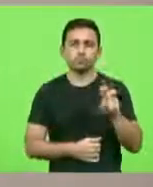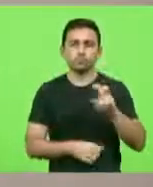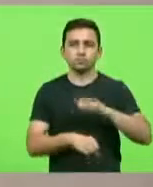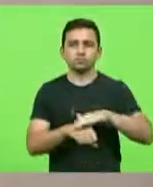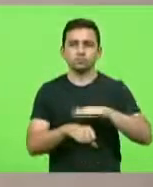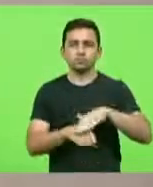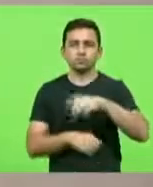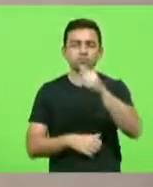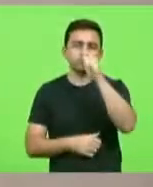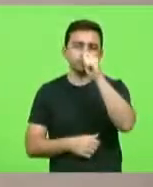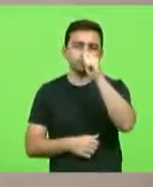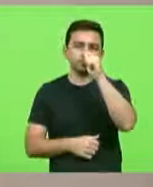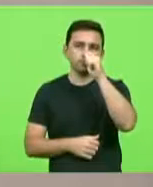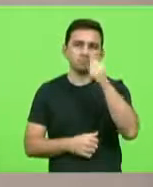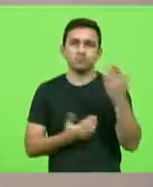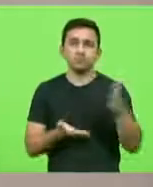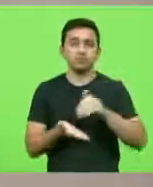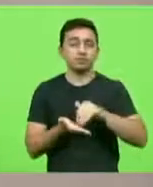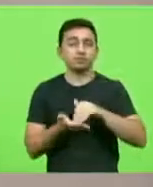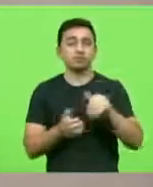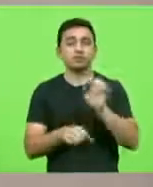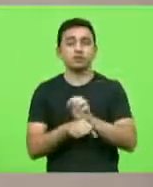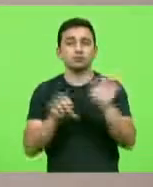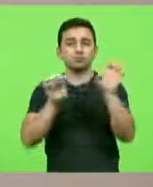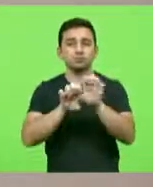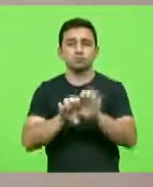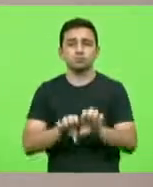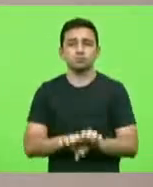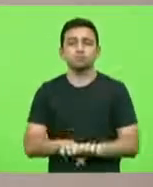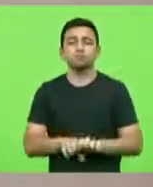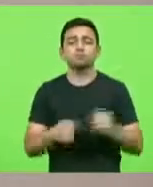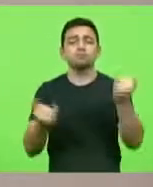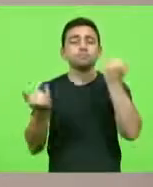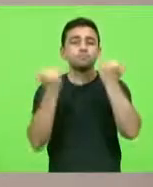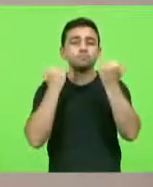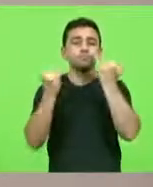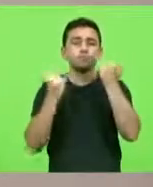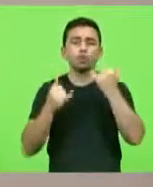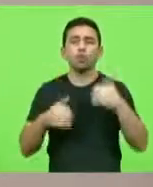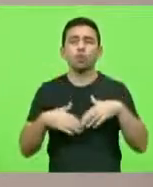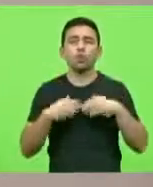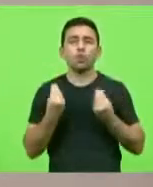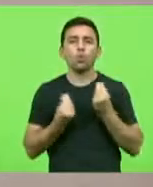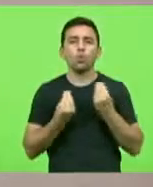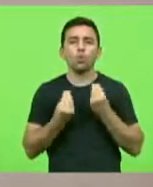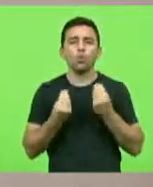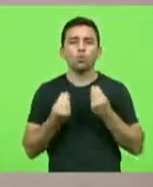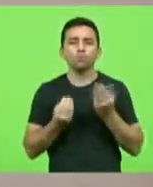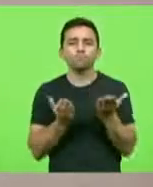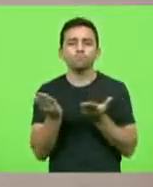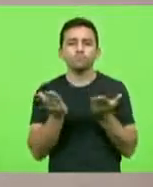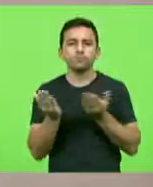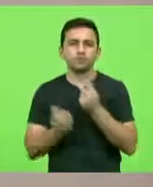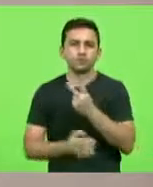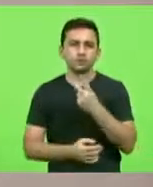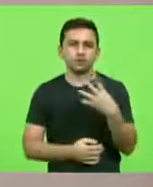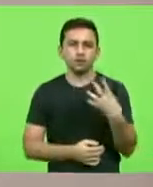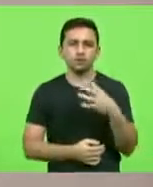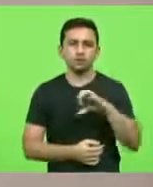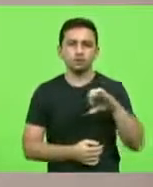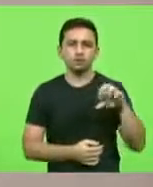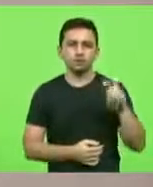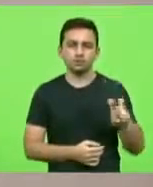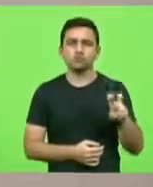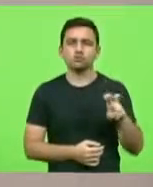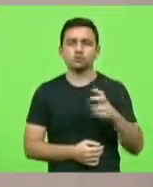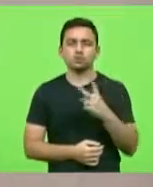Amin, solicitando ao secretário de Estado da Infraestrutura informações acerca do andamento do processo licitatório 24.995 de